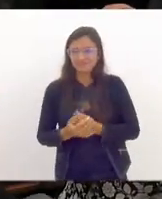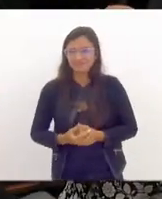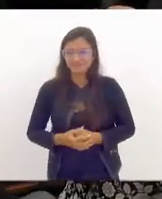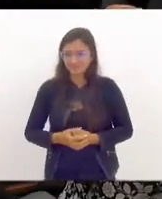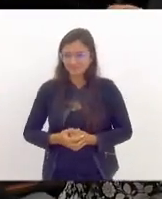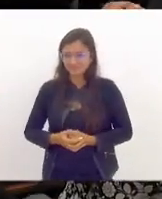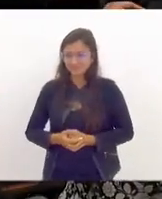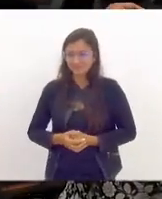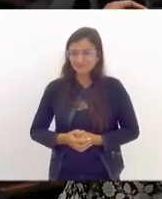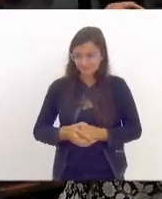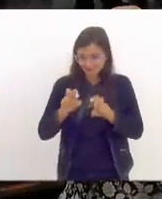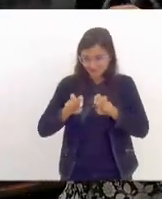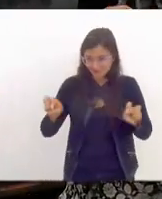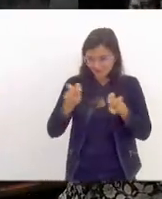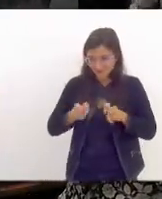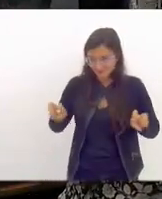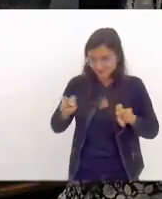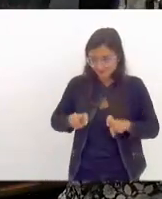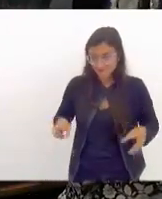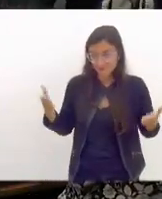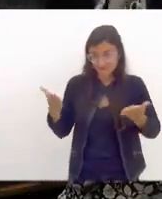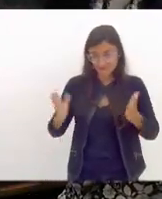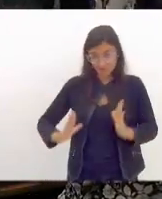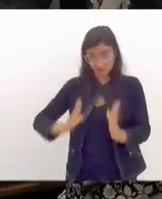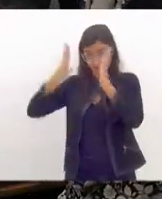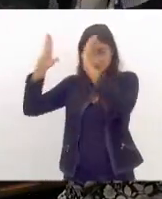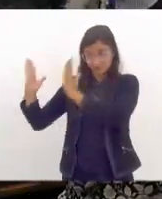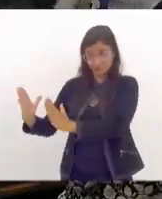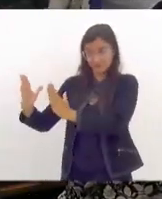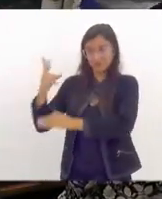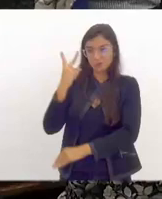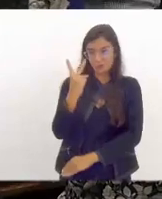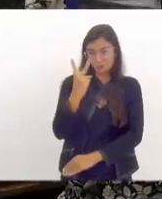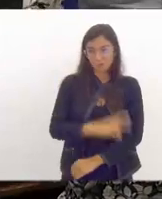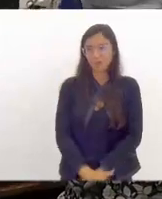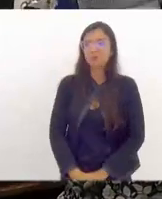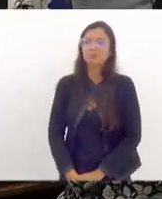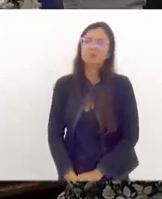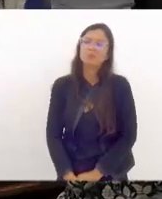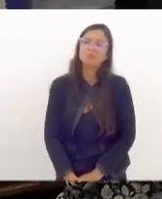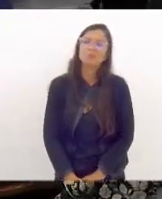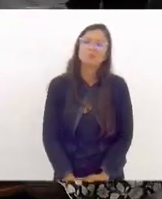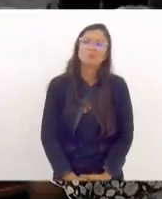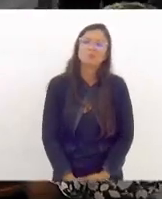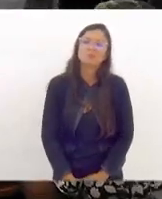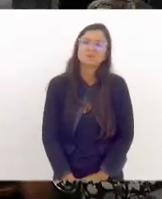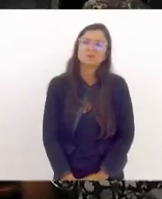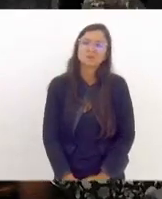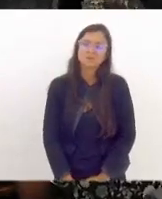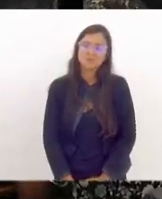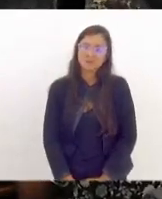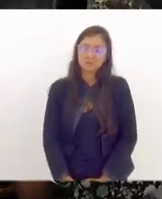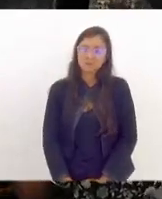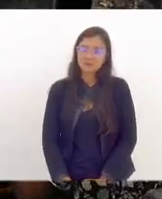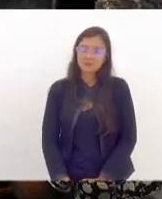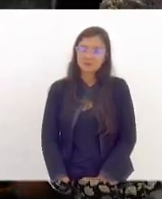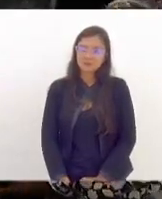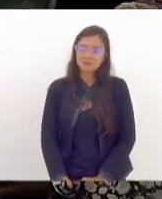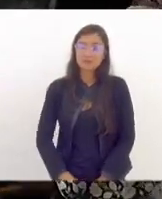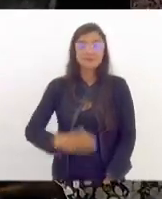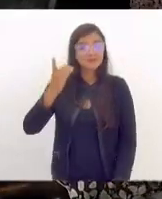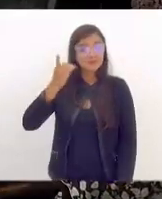para a gente poder receber nossa segunda Leva de contemplados segundo bloco que o nosso Deputado